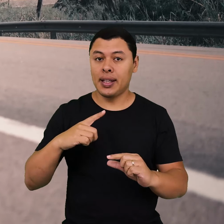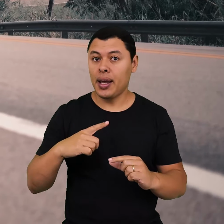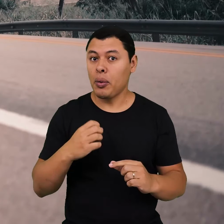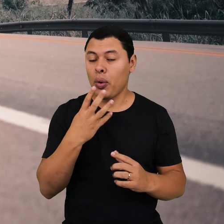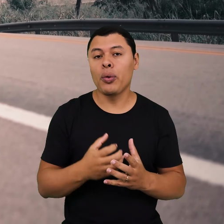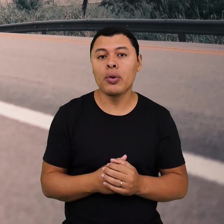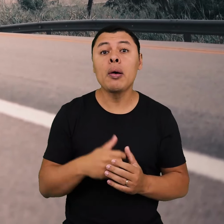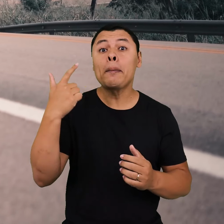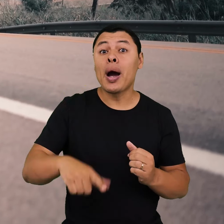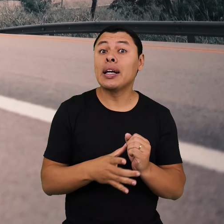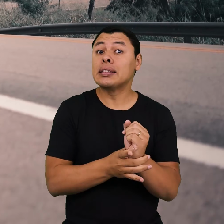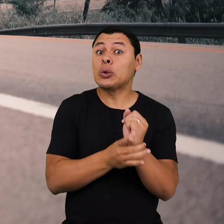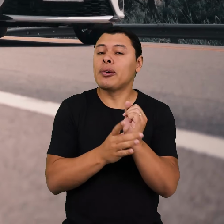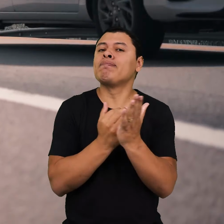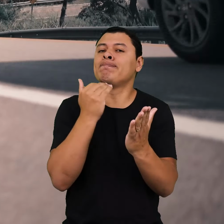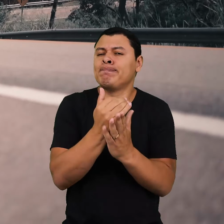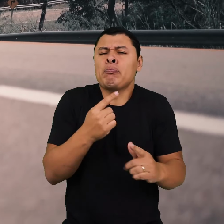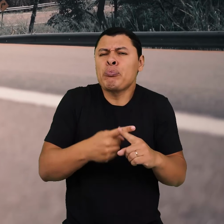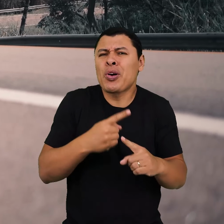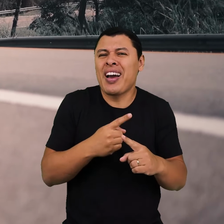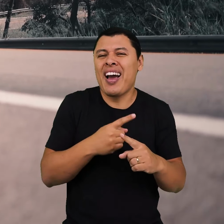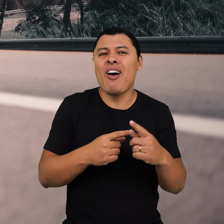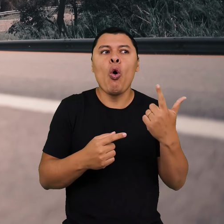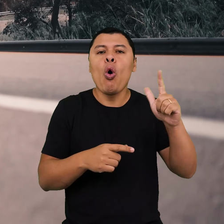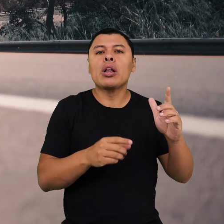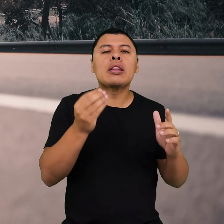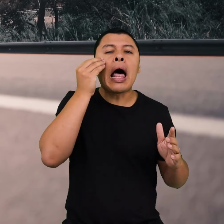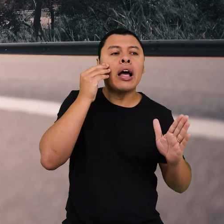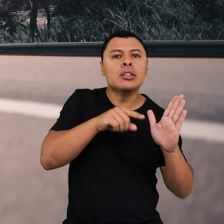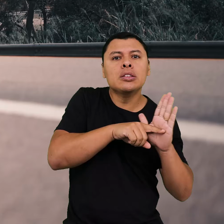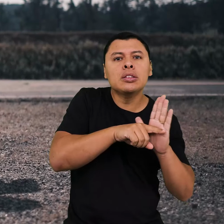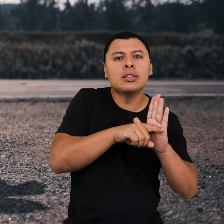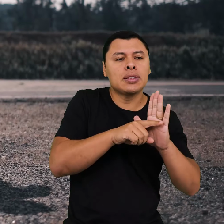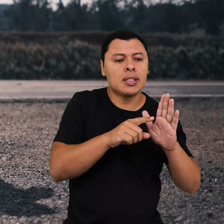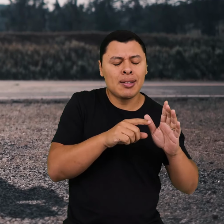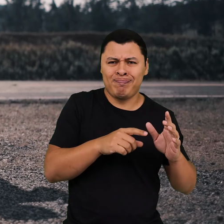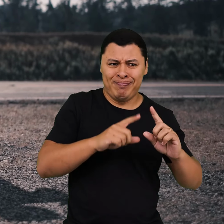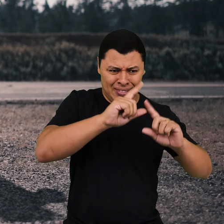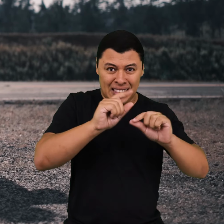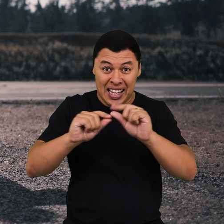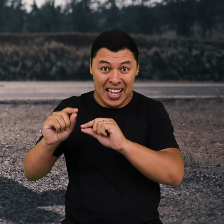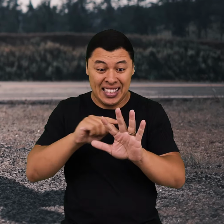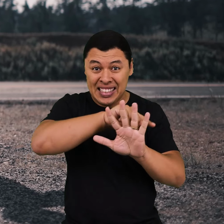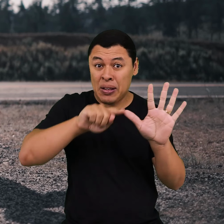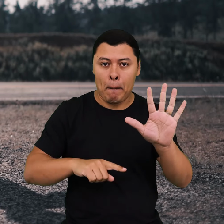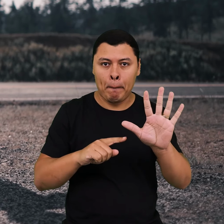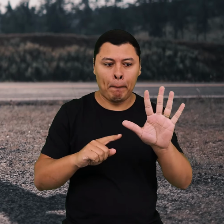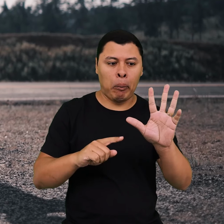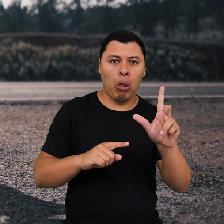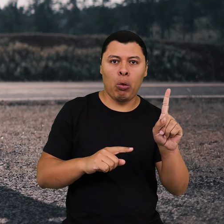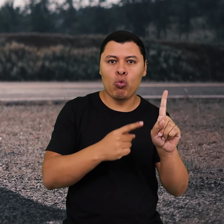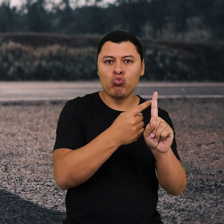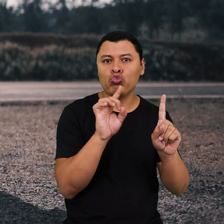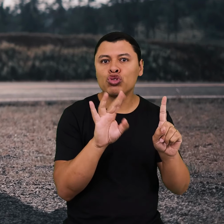segurança, muito pressionadas pela má performance no Latin Cap, ele recebeu 1 estrela somente no crash test, com a observação importante de que foi a